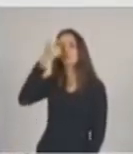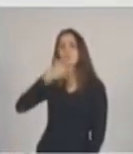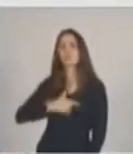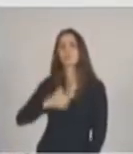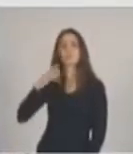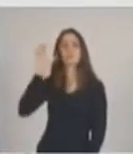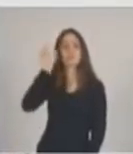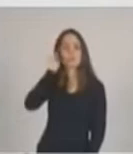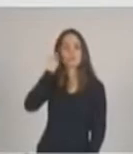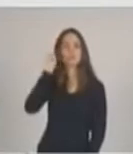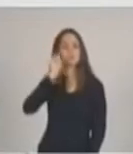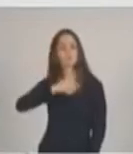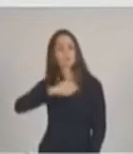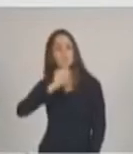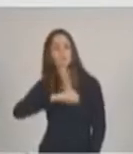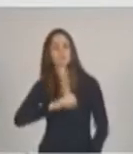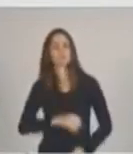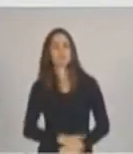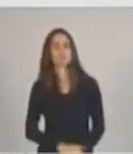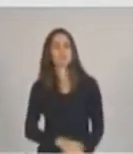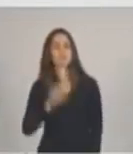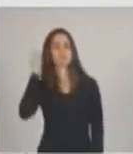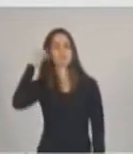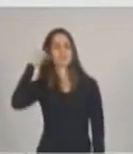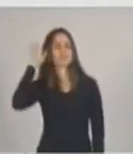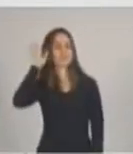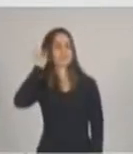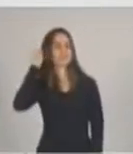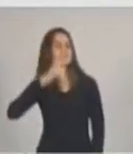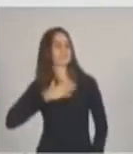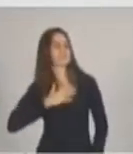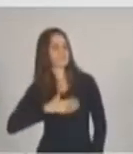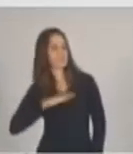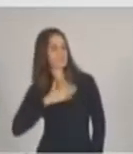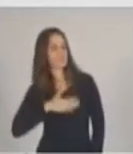te ouvindo. Eu pode ficar tranquilo. Sim.